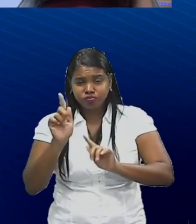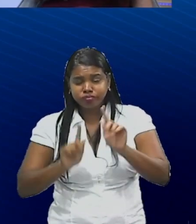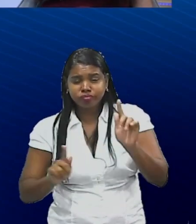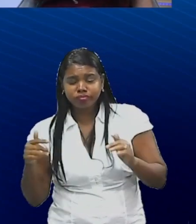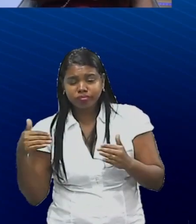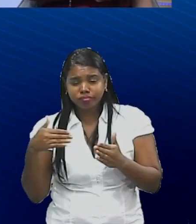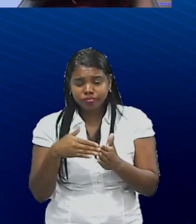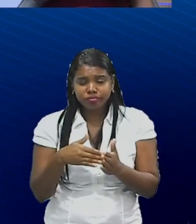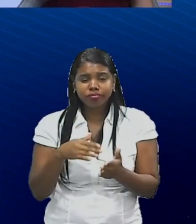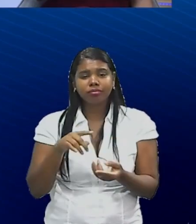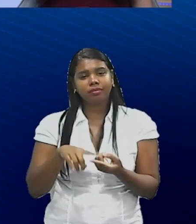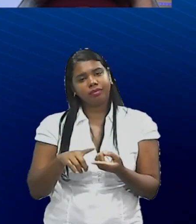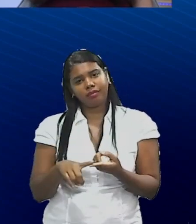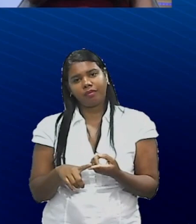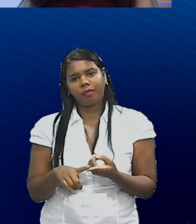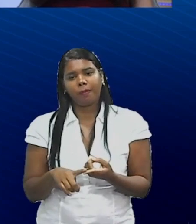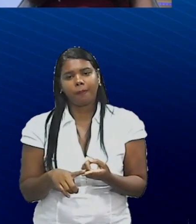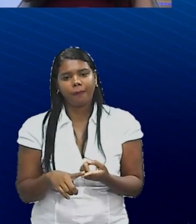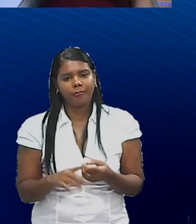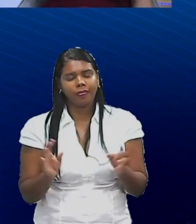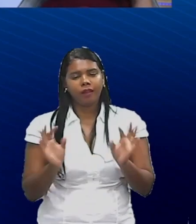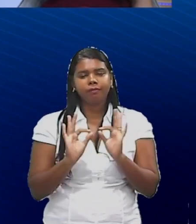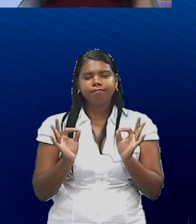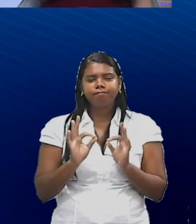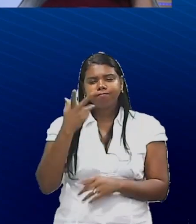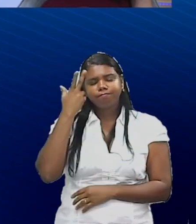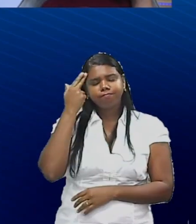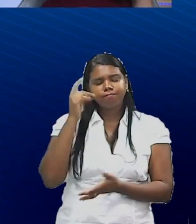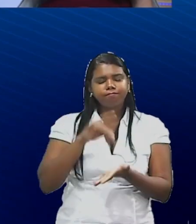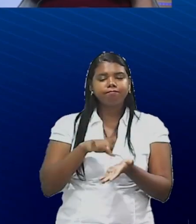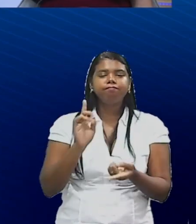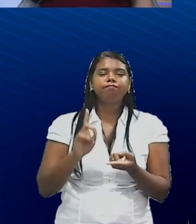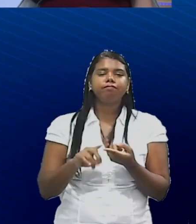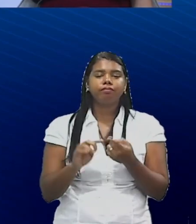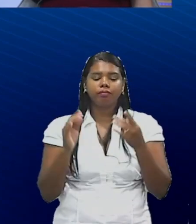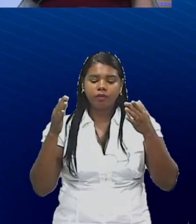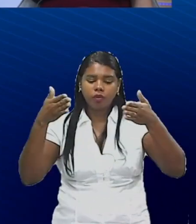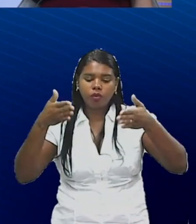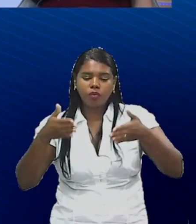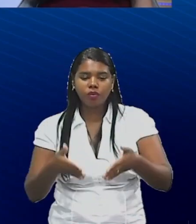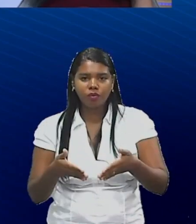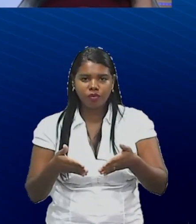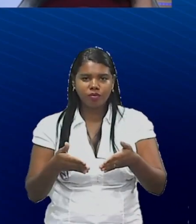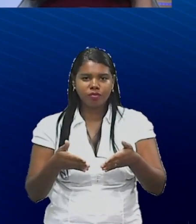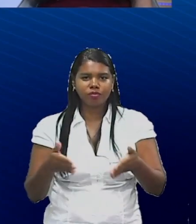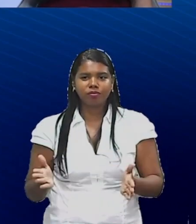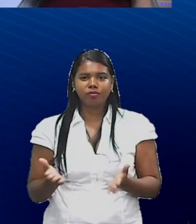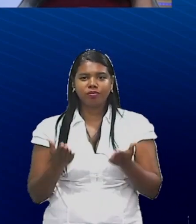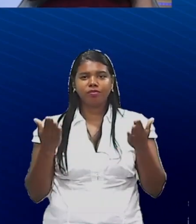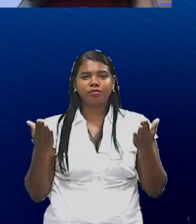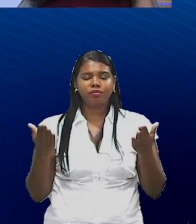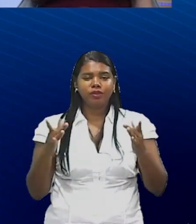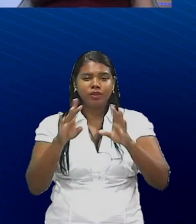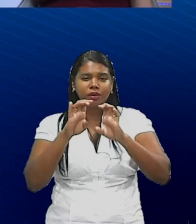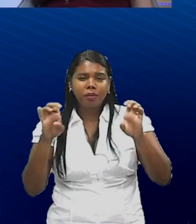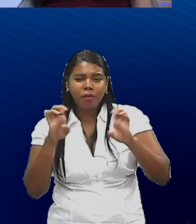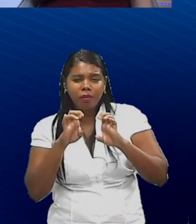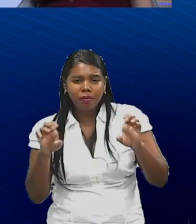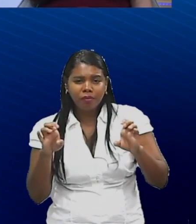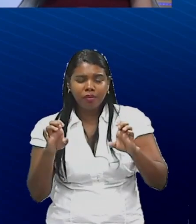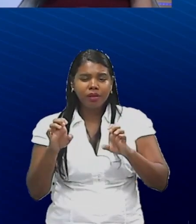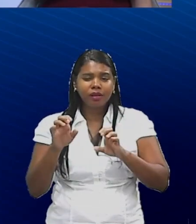etapa. E, naturalmente, no foco do nosso evento, marketing e pesquisa de